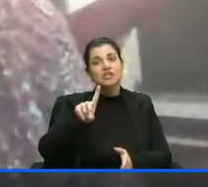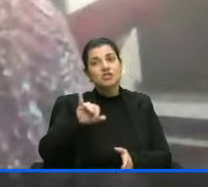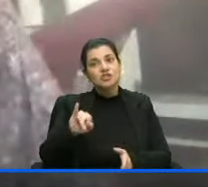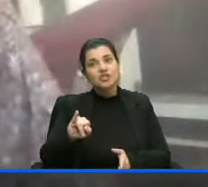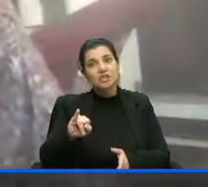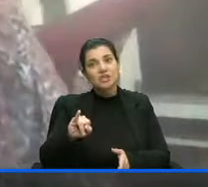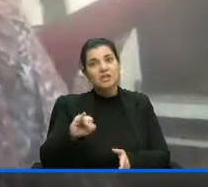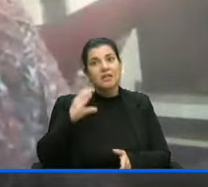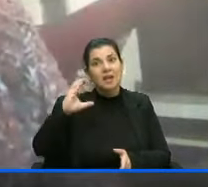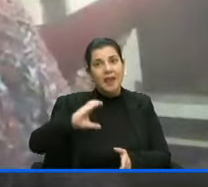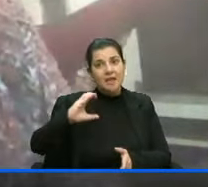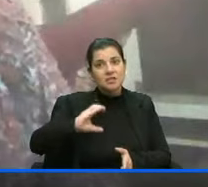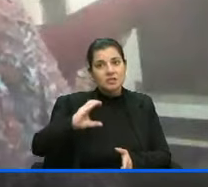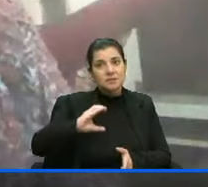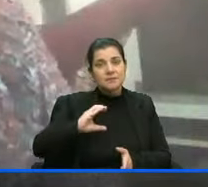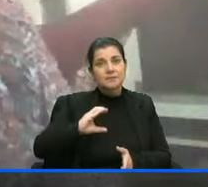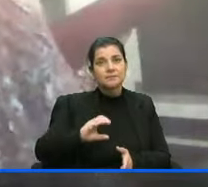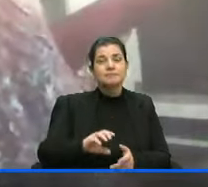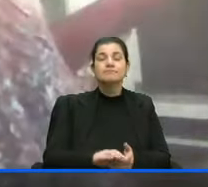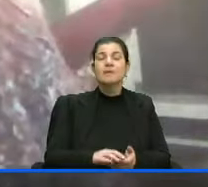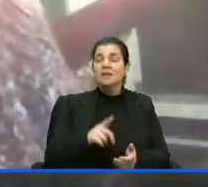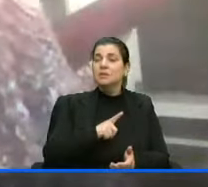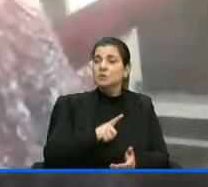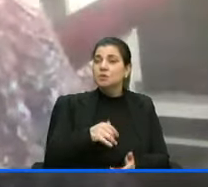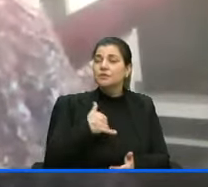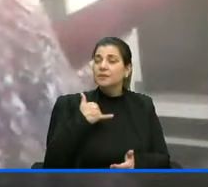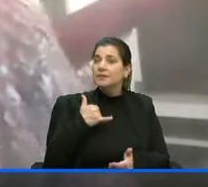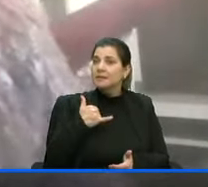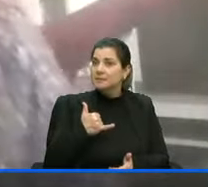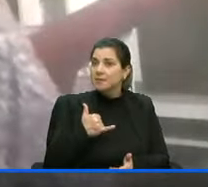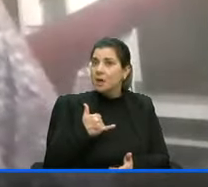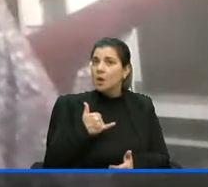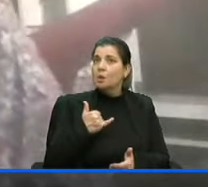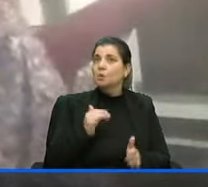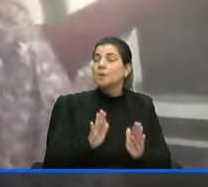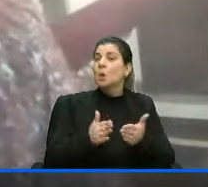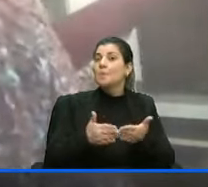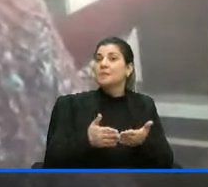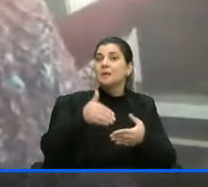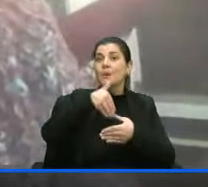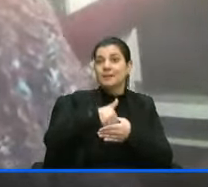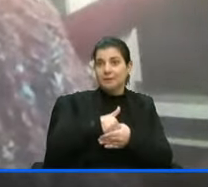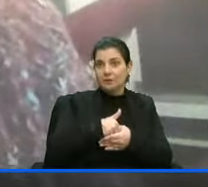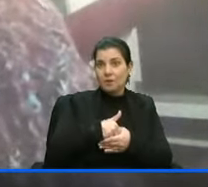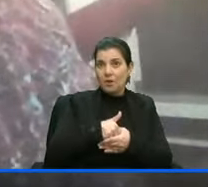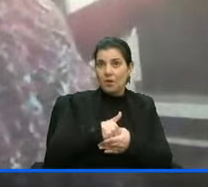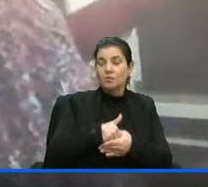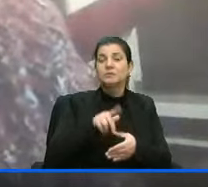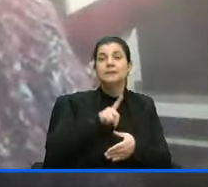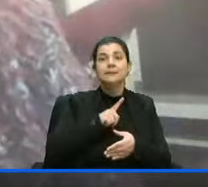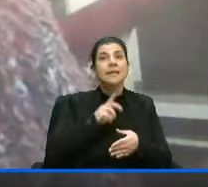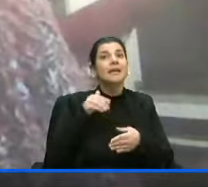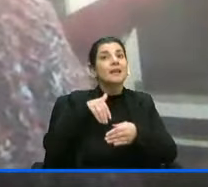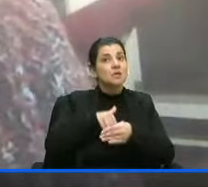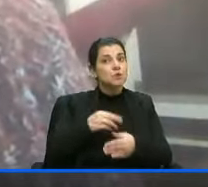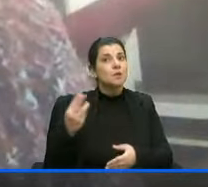inclusive, eu tive ligação da Comissão Eleitoral, Fórum dos Direitos da Criança, tem eleições